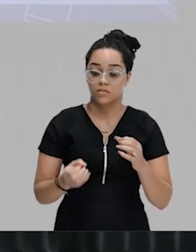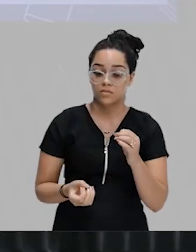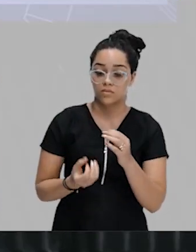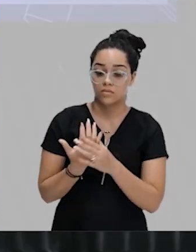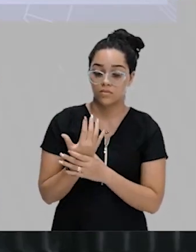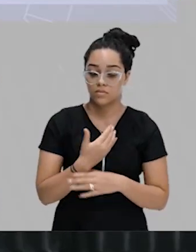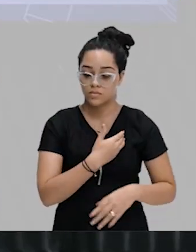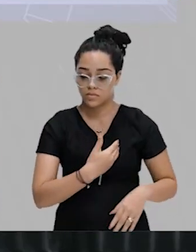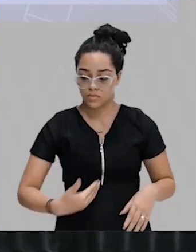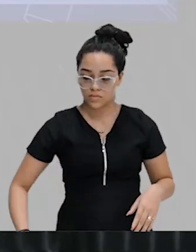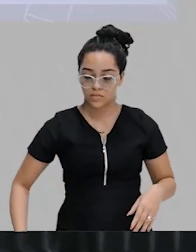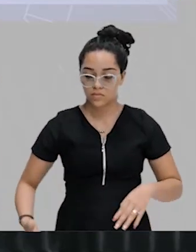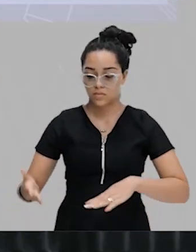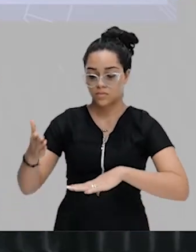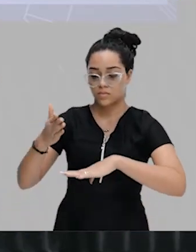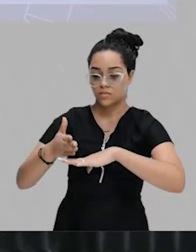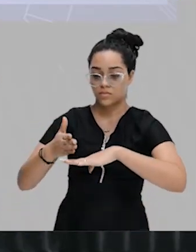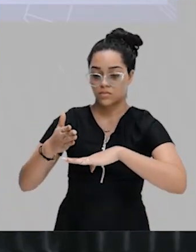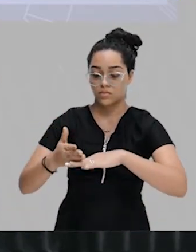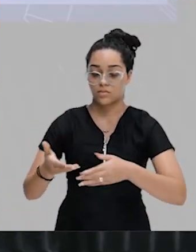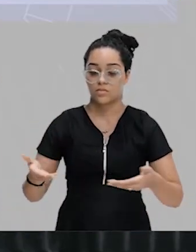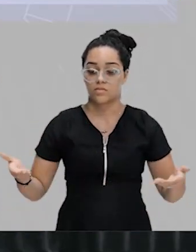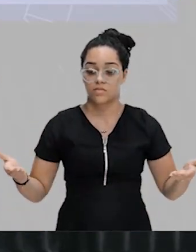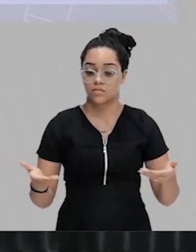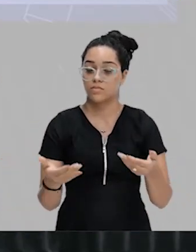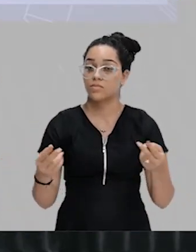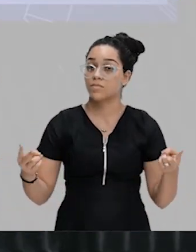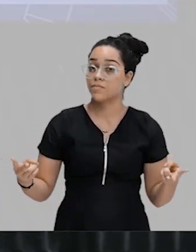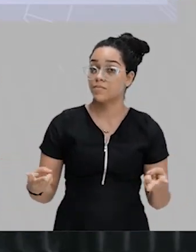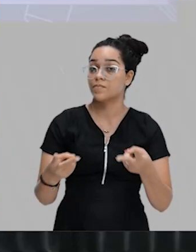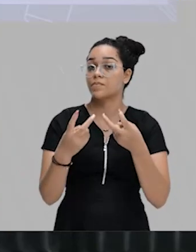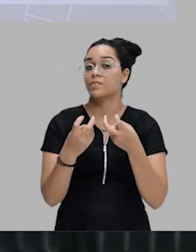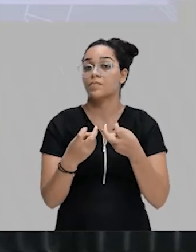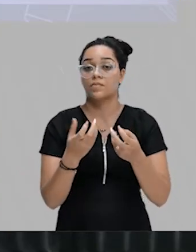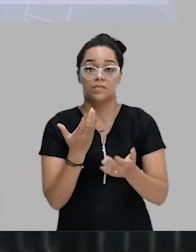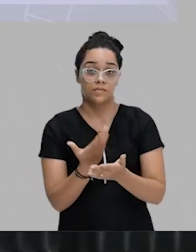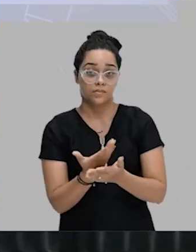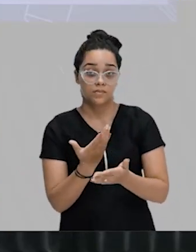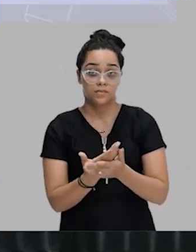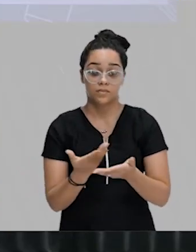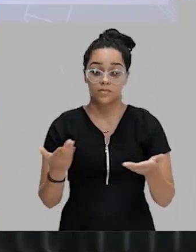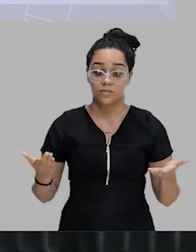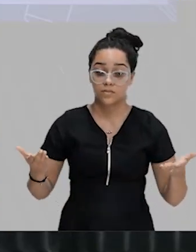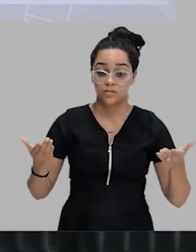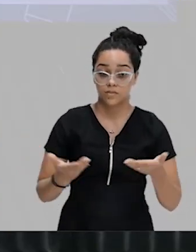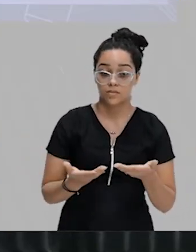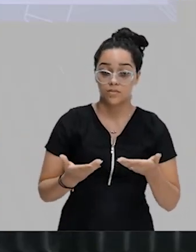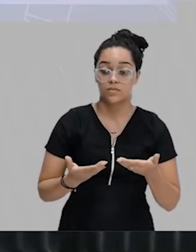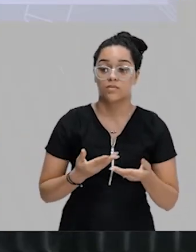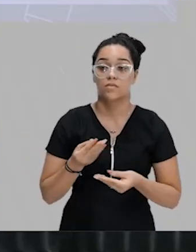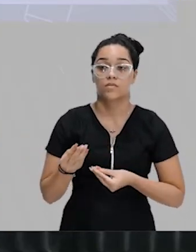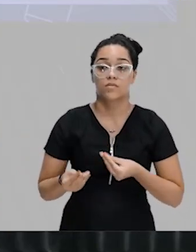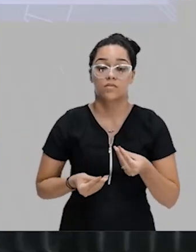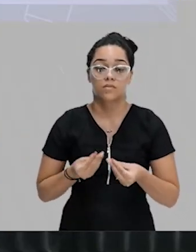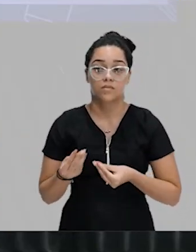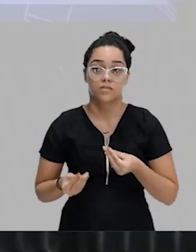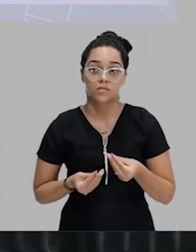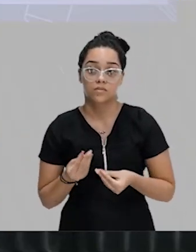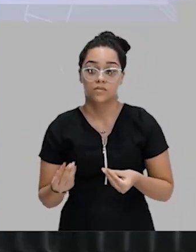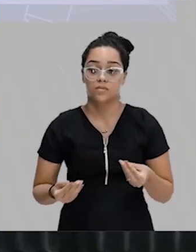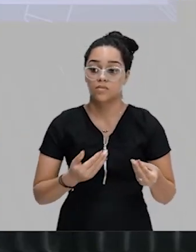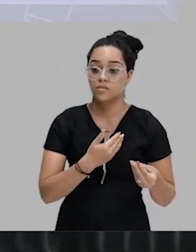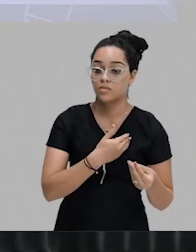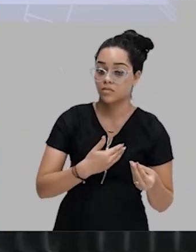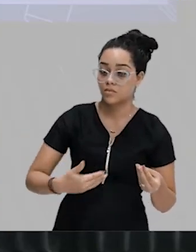estados modernos. Então, o que nós vamos observar na aula de hoje é justamente como esses